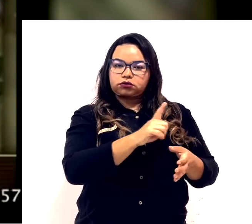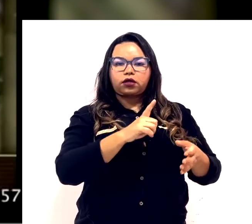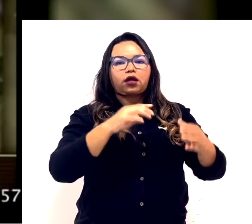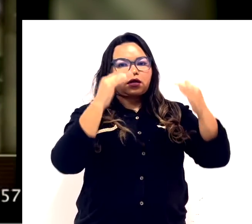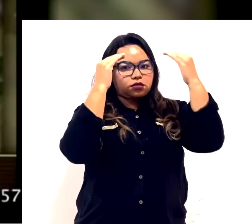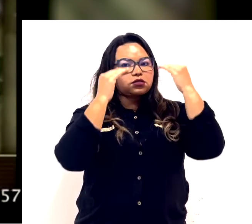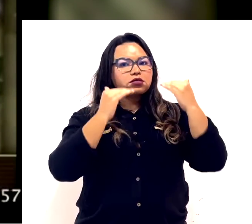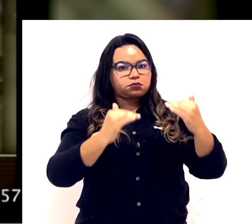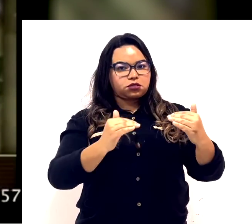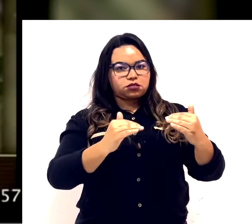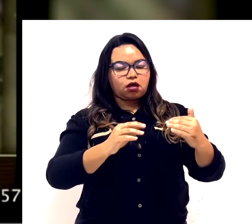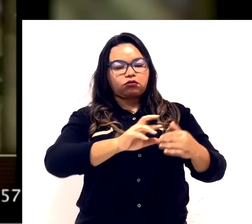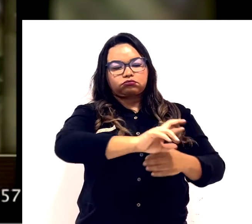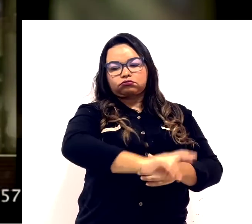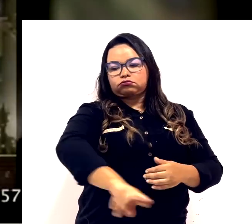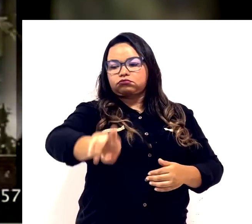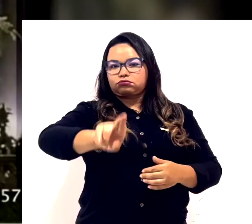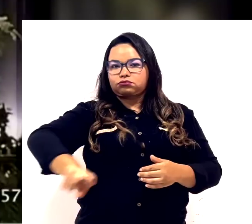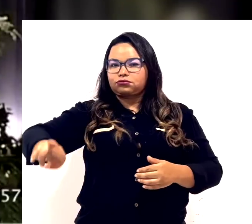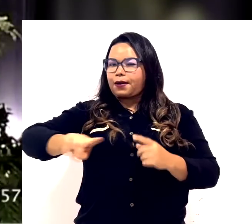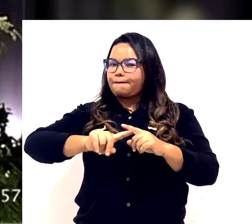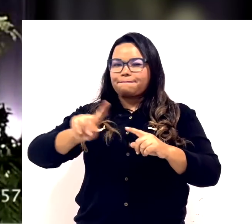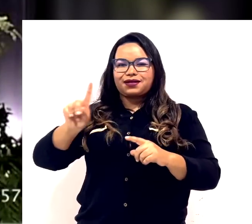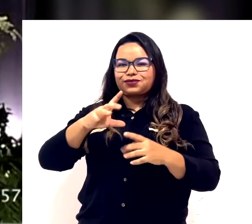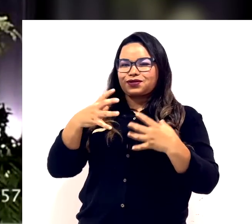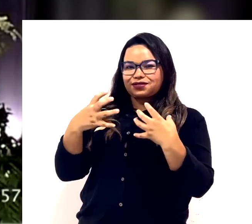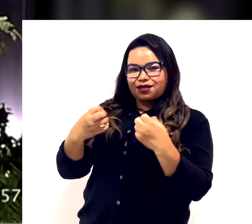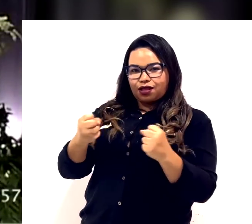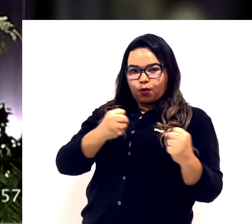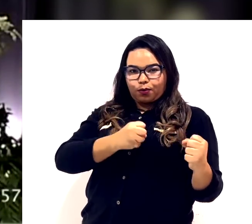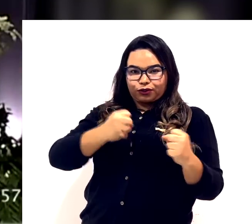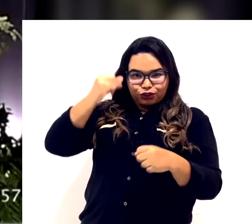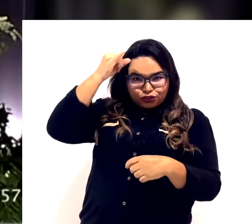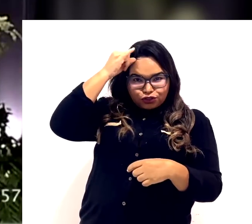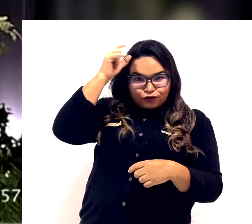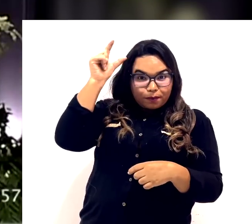poder do chifre pequeno. E finalmente eles foram destruídos